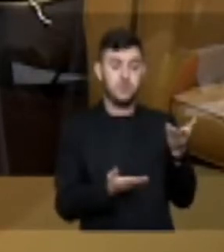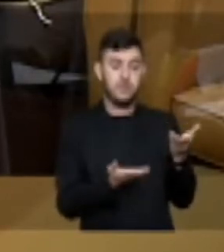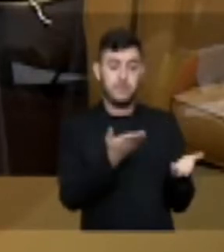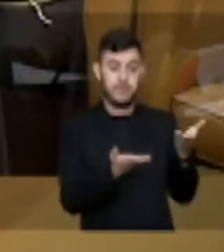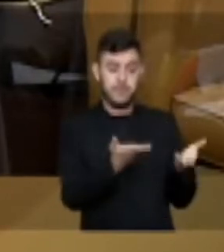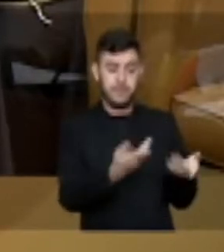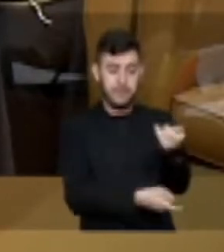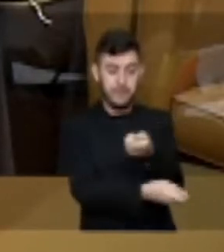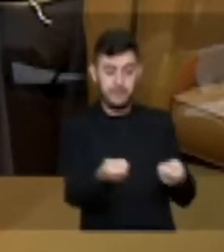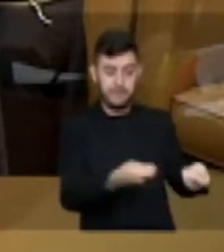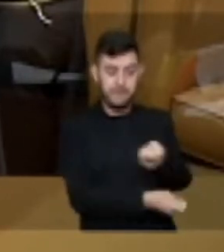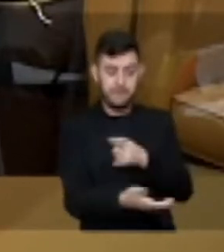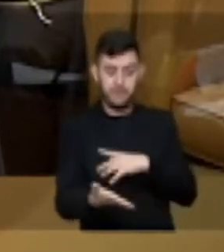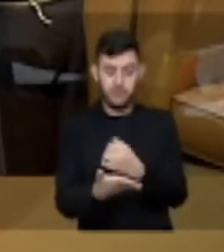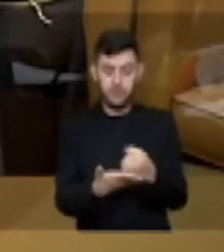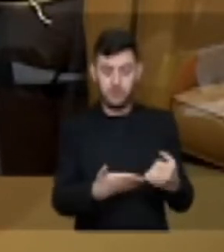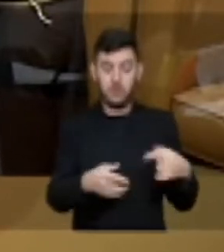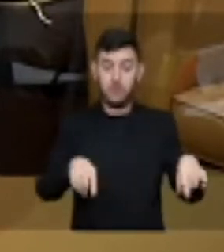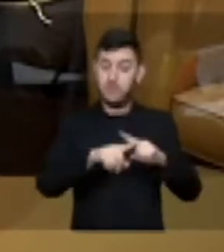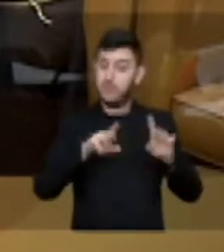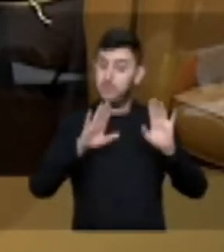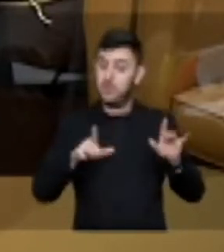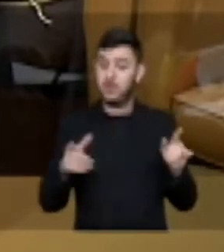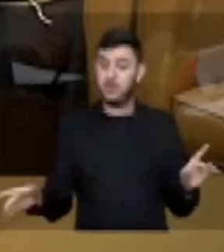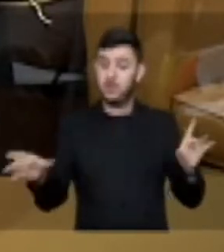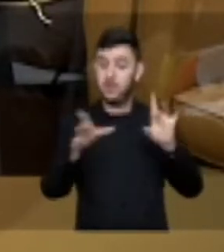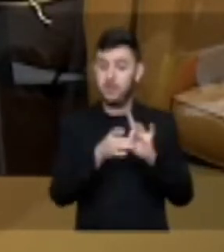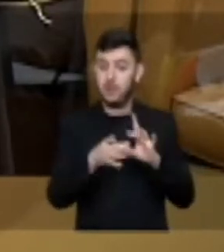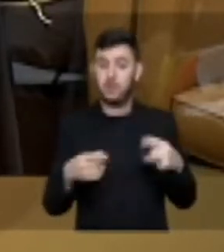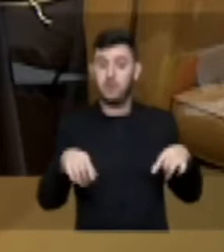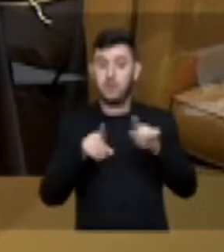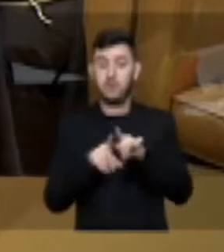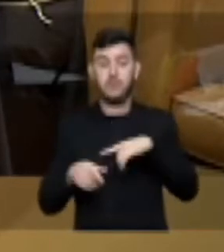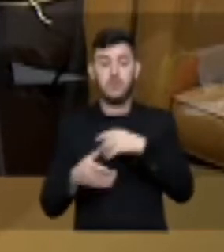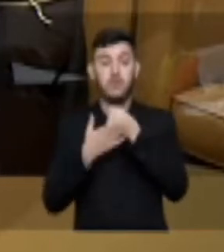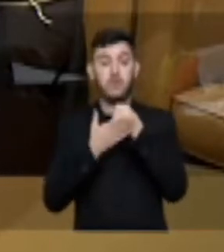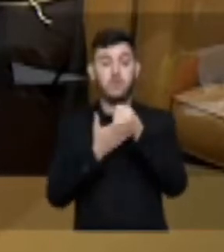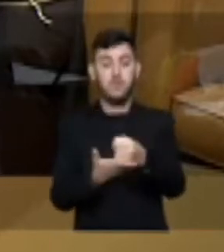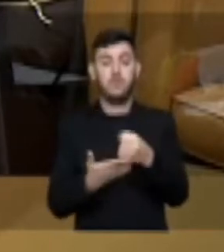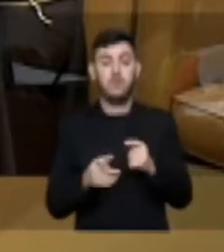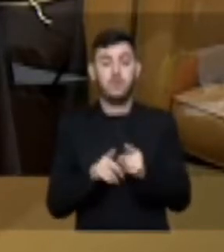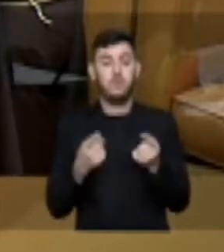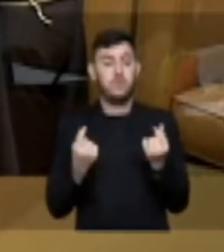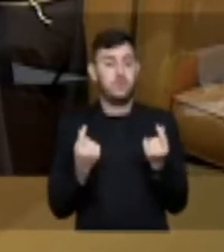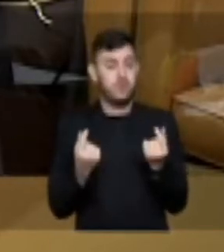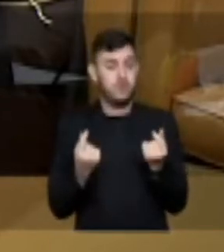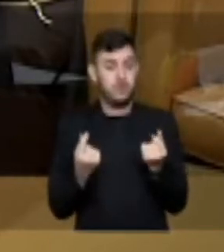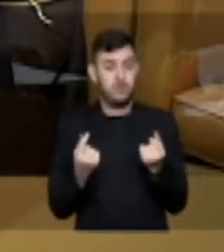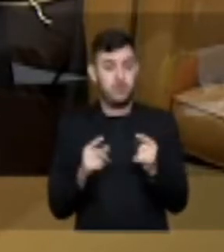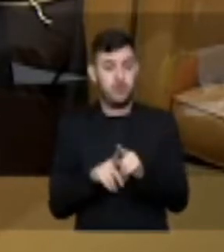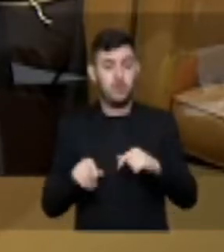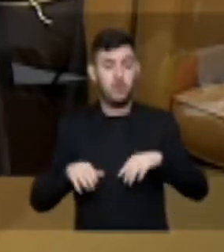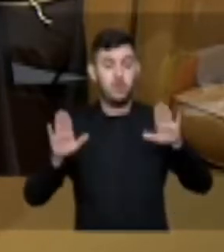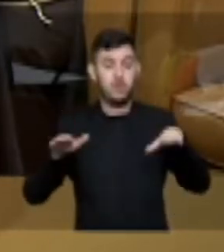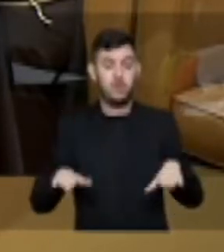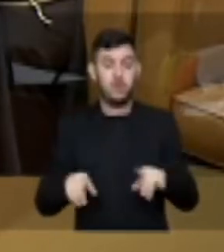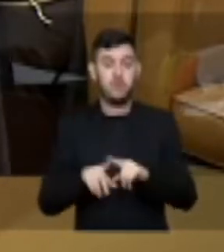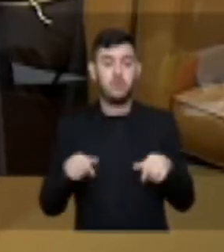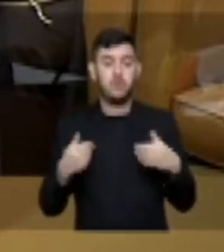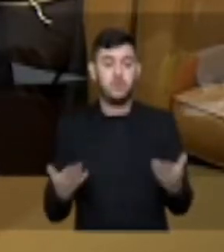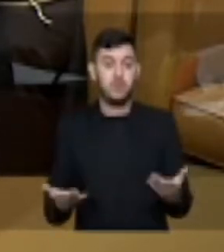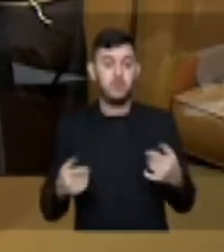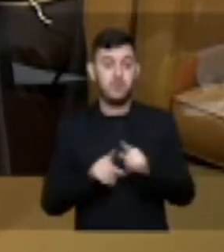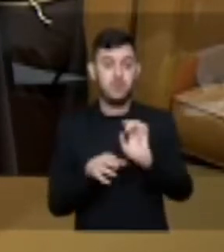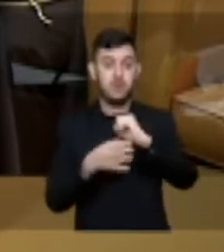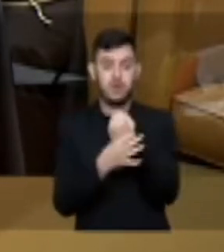econômico-financeiro do contrato, também estão diretamente vinculadas ao oferecimento de preços módicos. E mais,